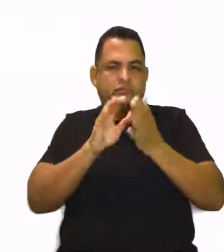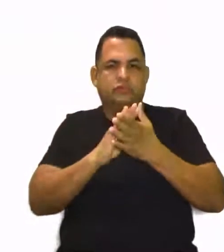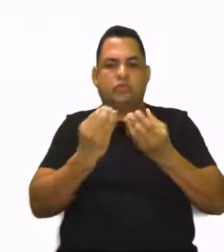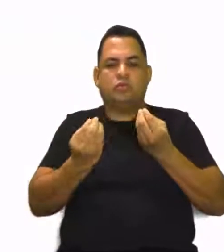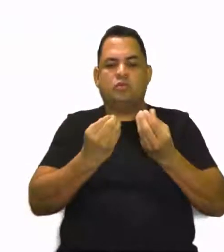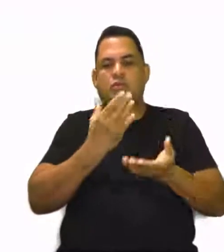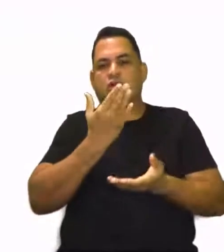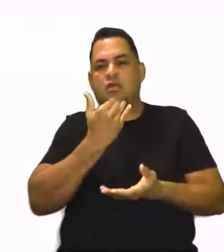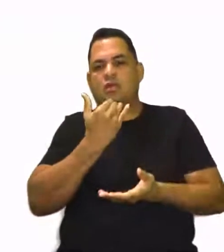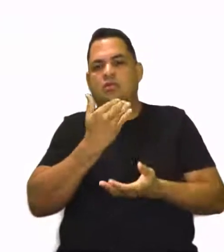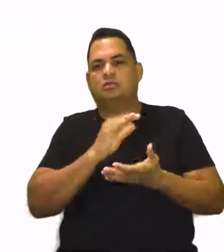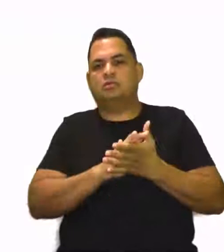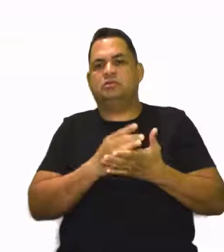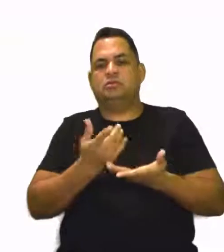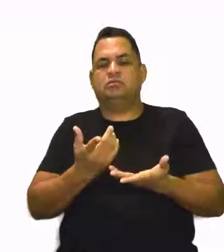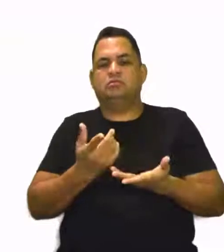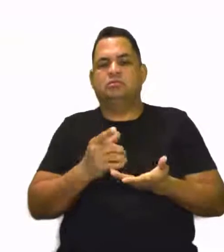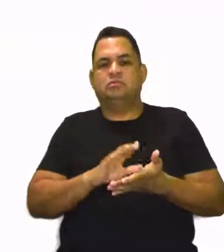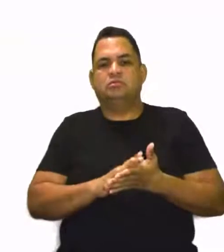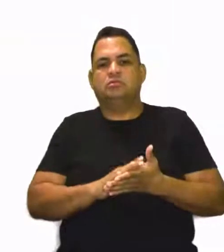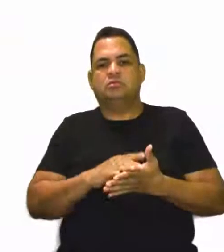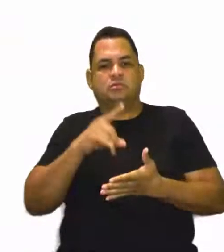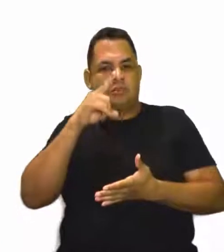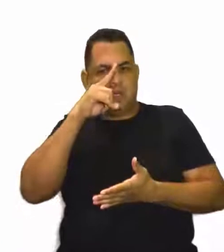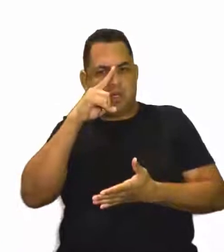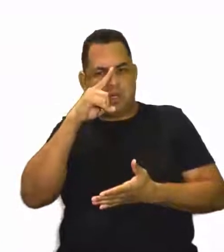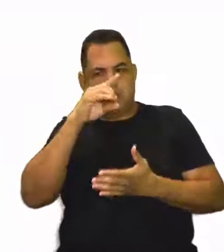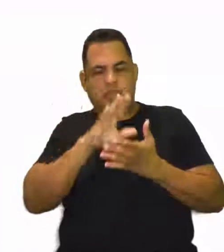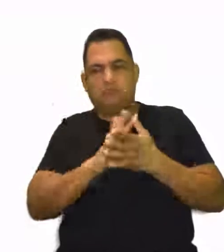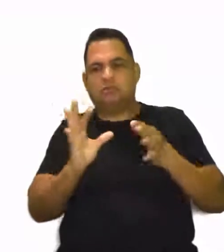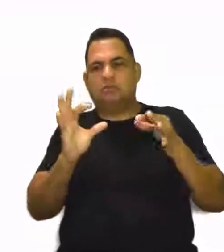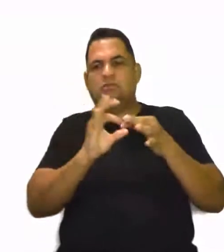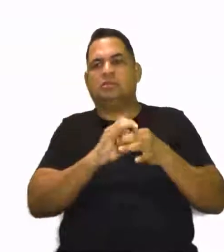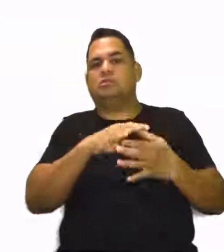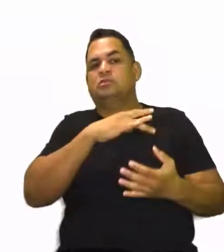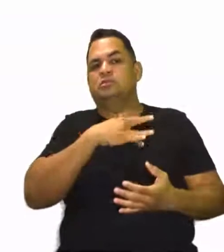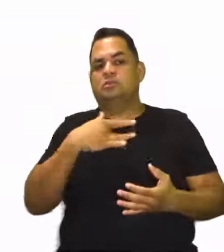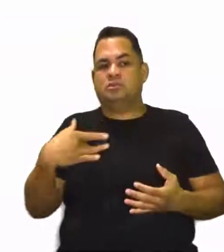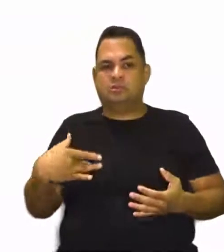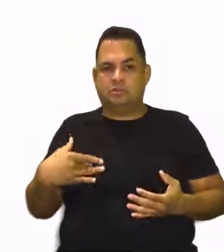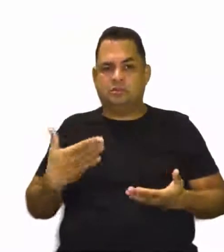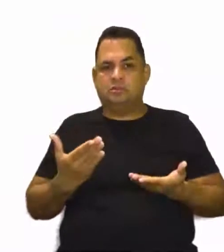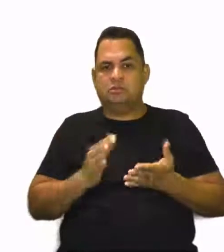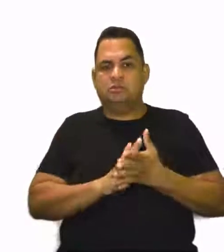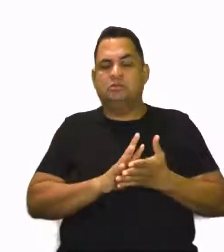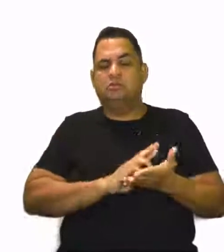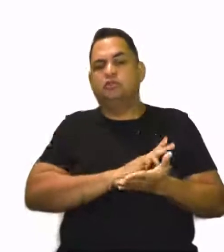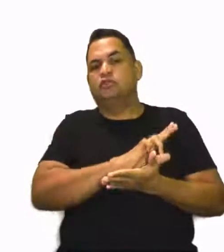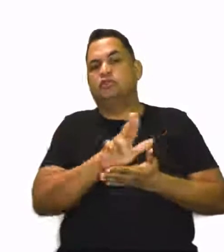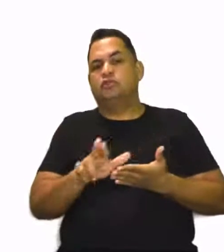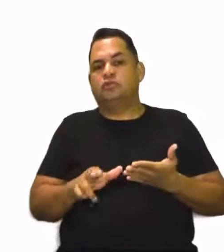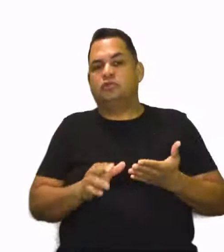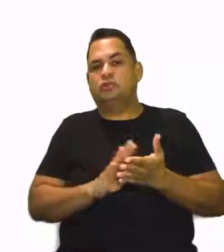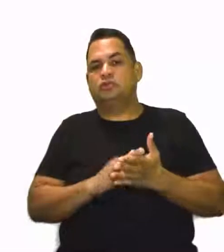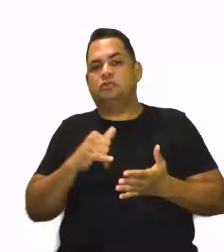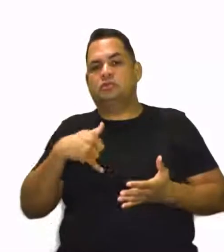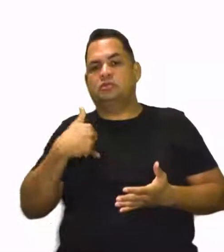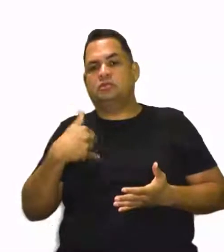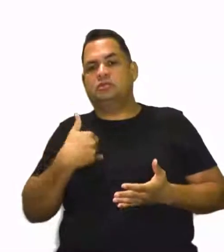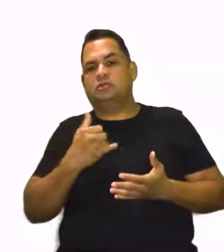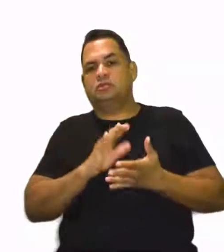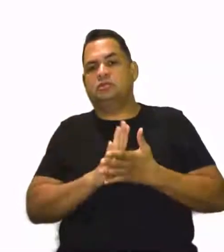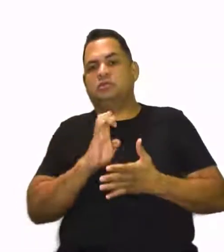do estado nutricional e dos riscos associados à saúde para diferentes gêneros, faixas etárias